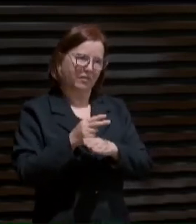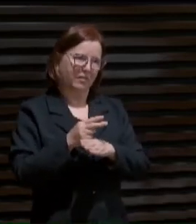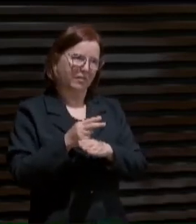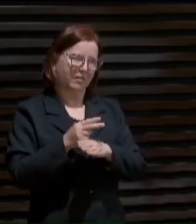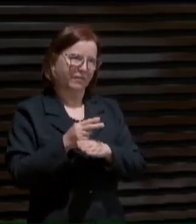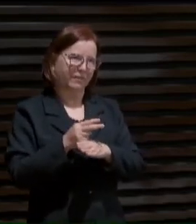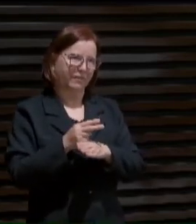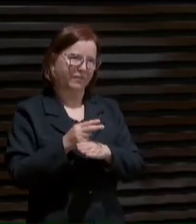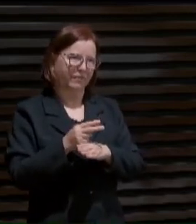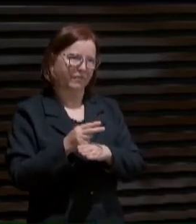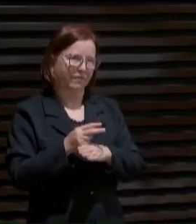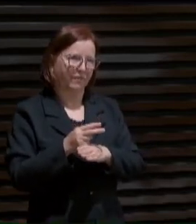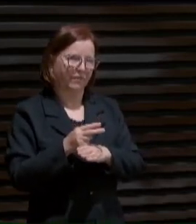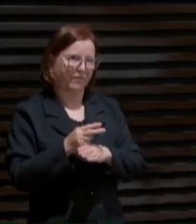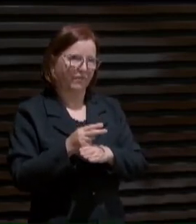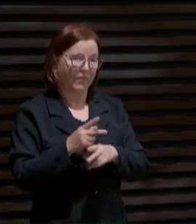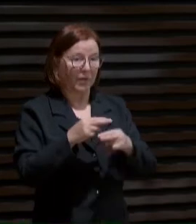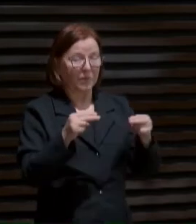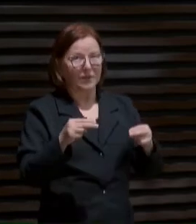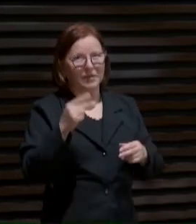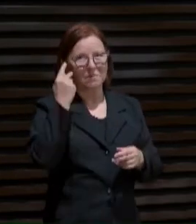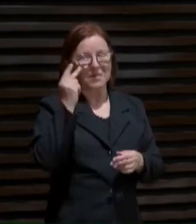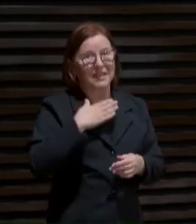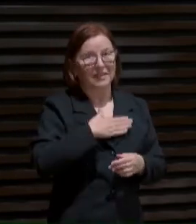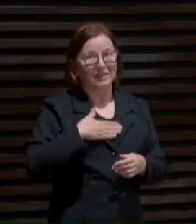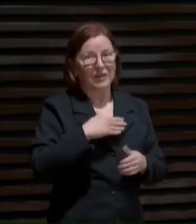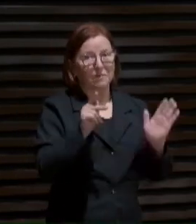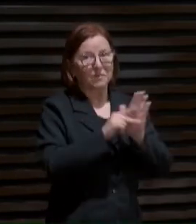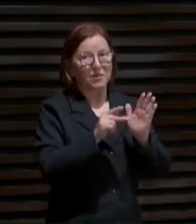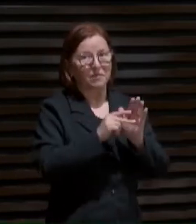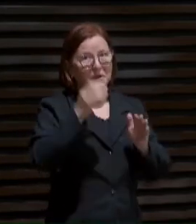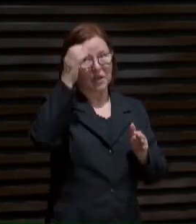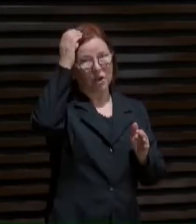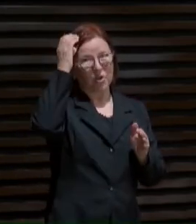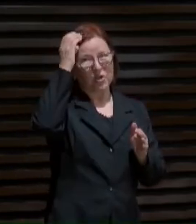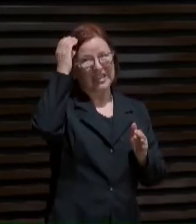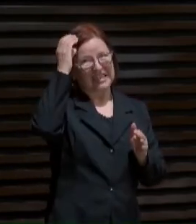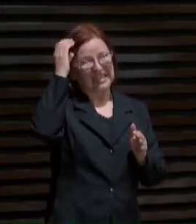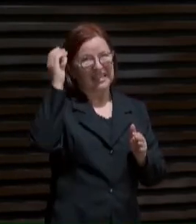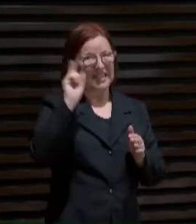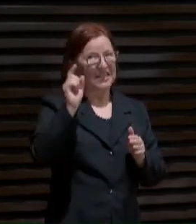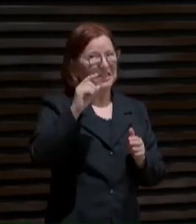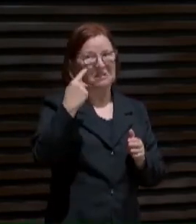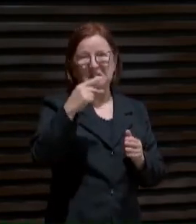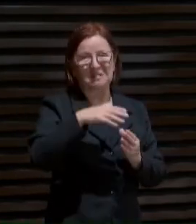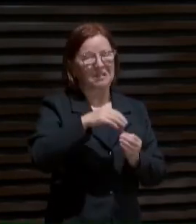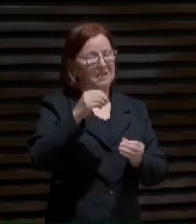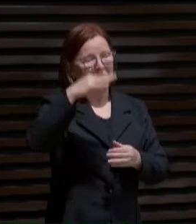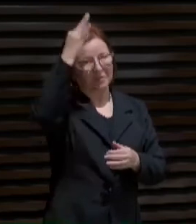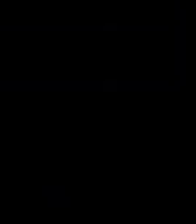para satisfazer a sua própria consciência e não a alma e o Espírito são